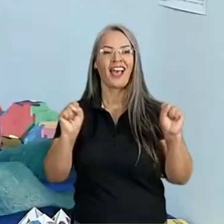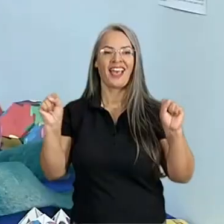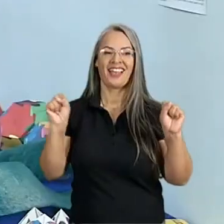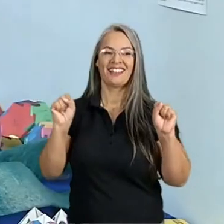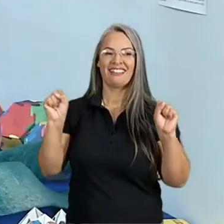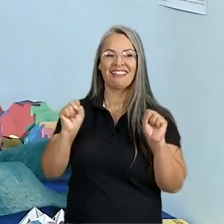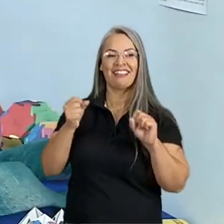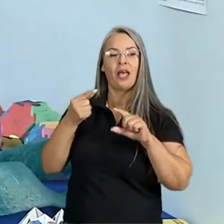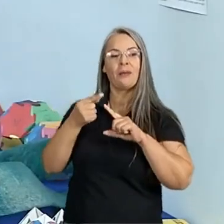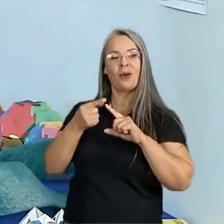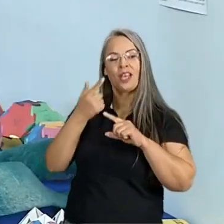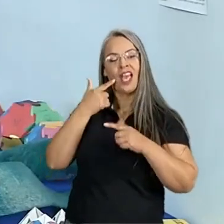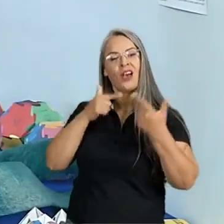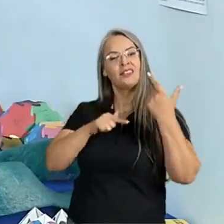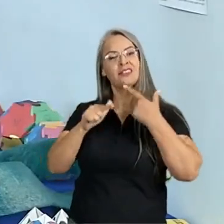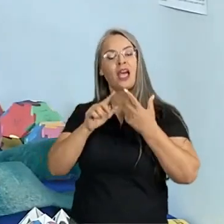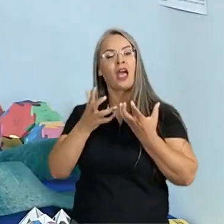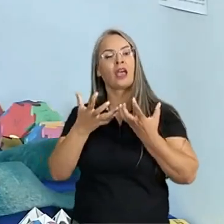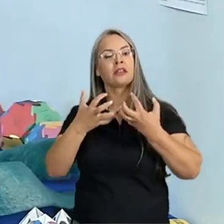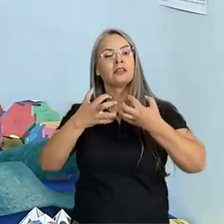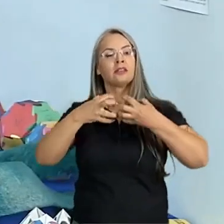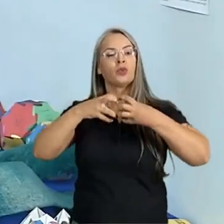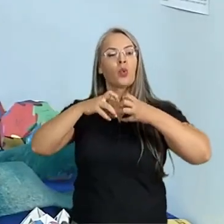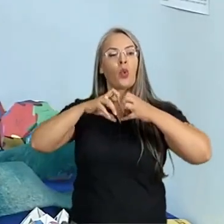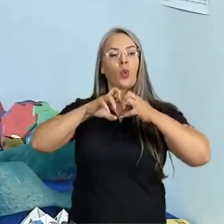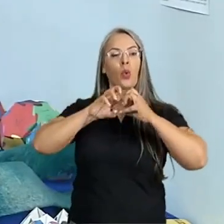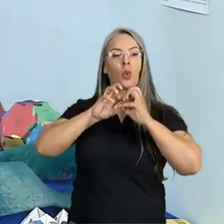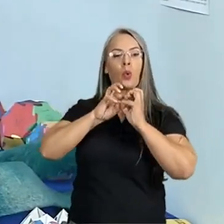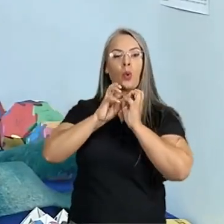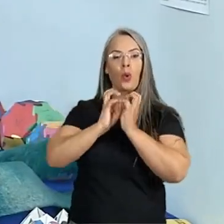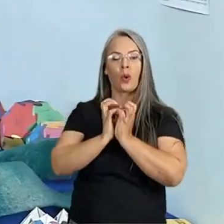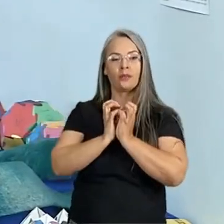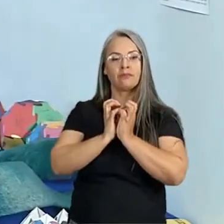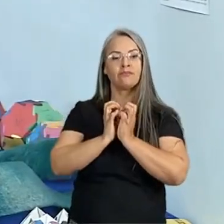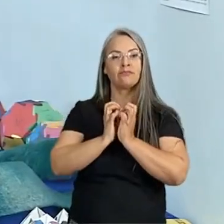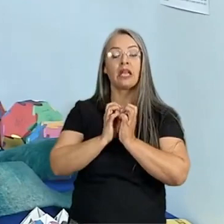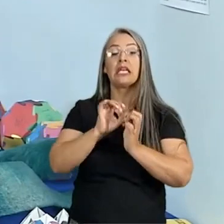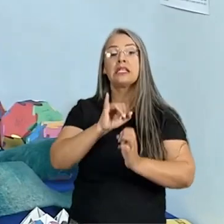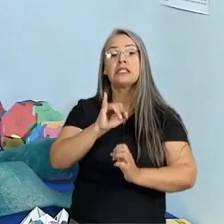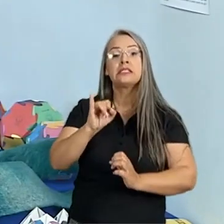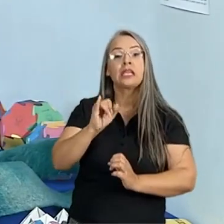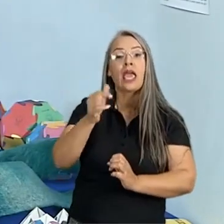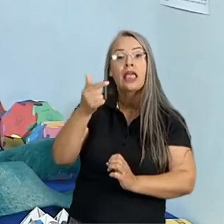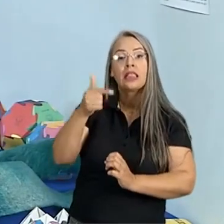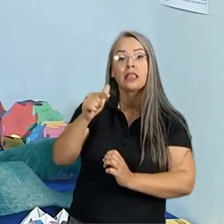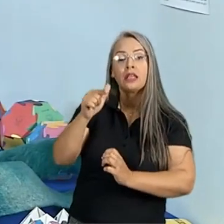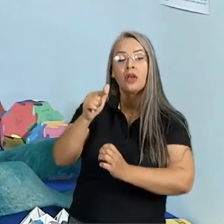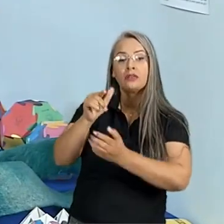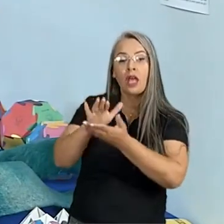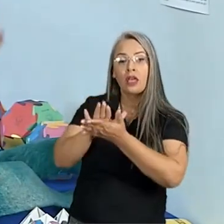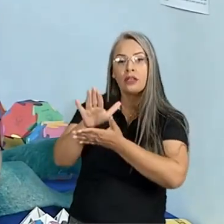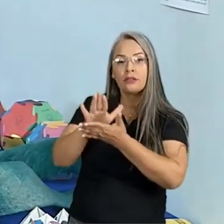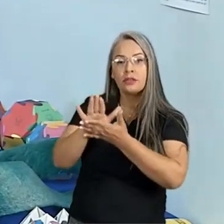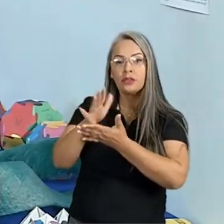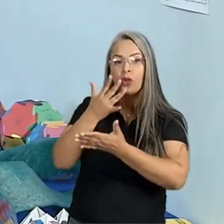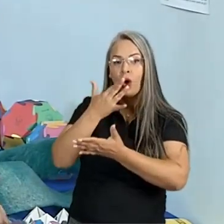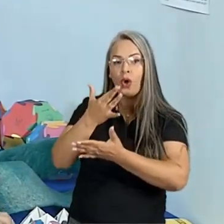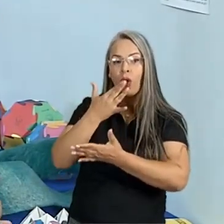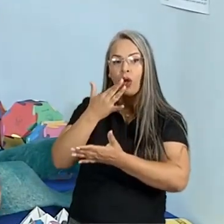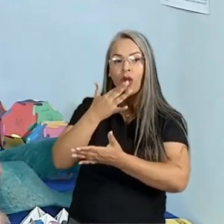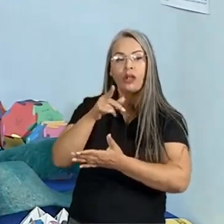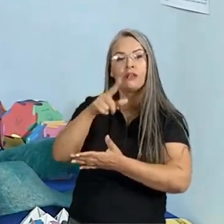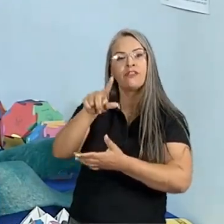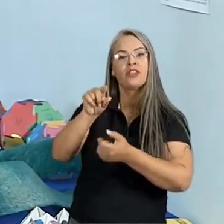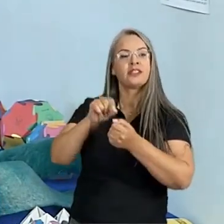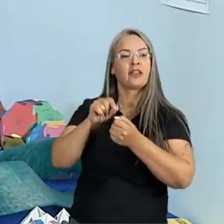museu então a gente consegue girar e encontrar outras figuras e para uma opção para quem não tem a impressoras coloridas em casa é fazer no